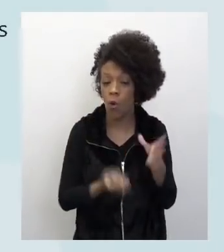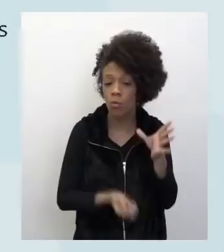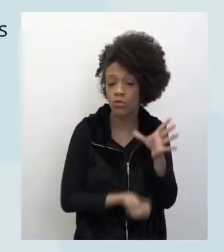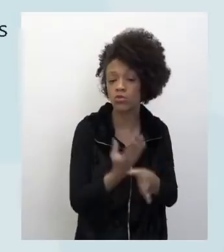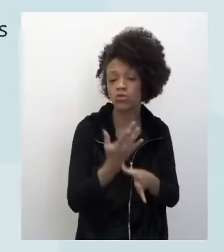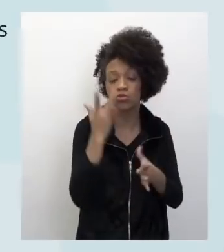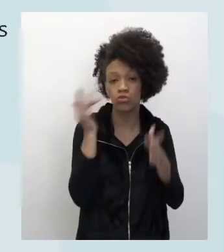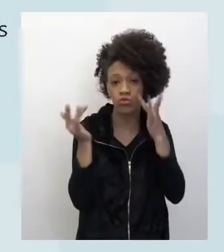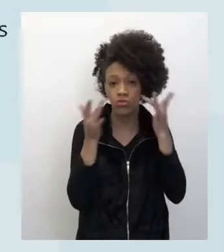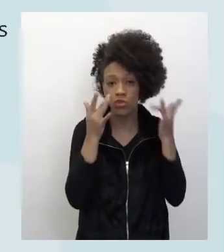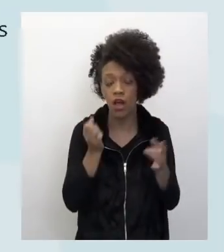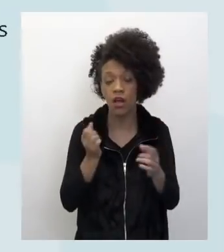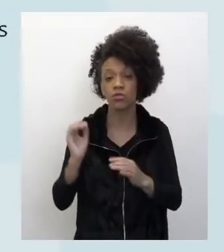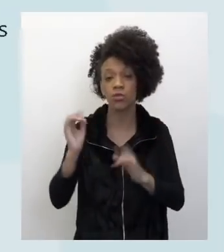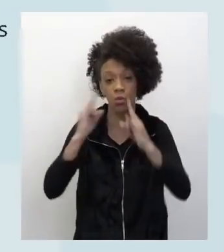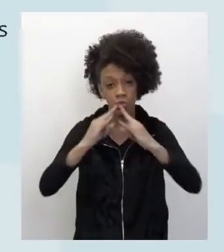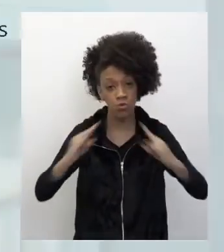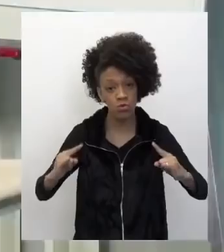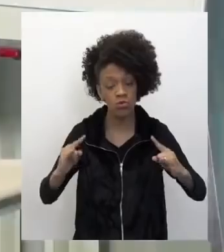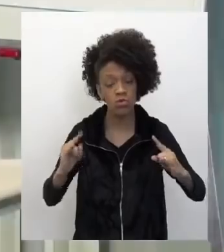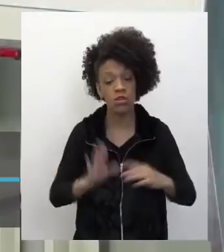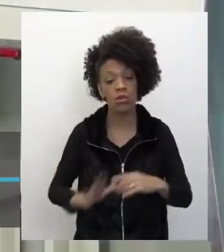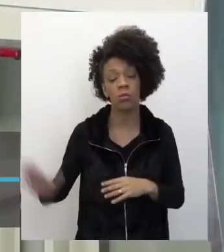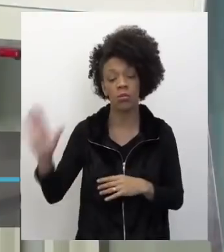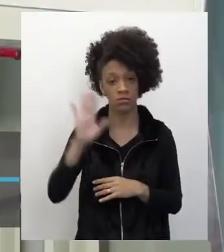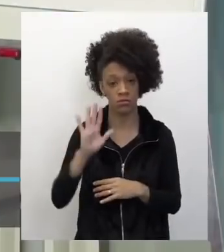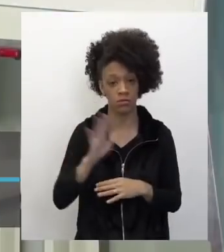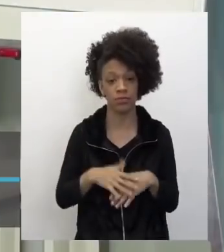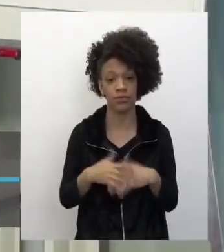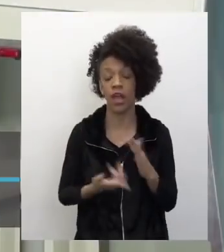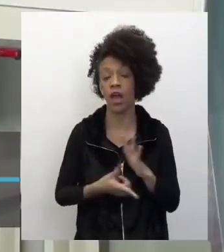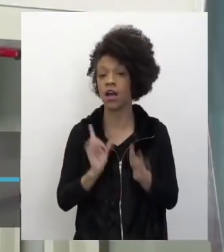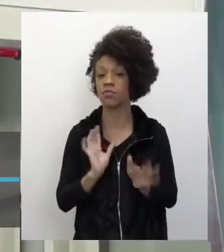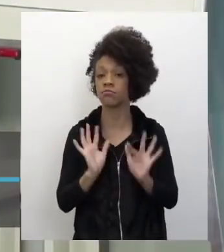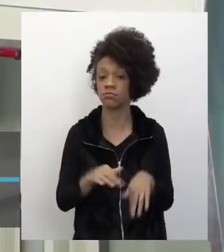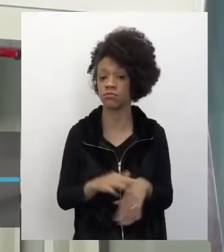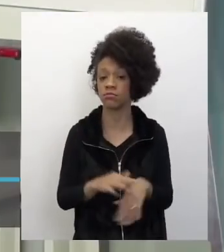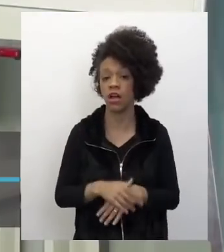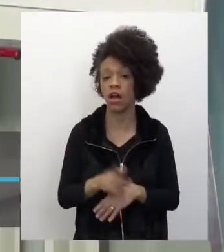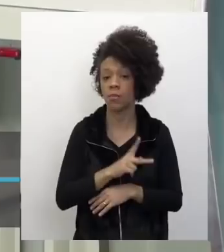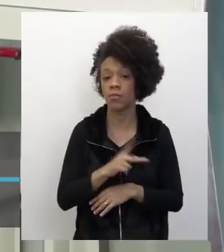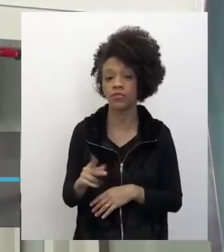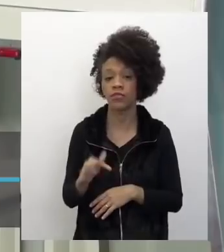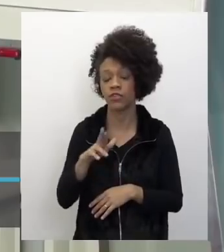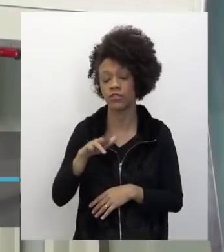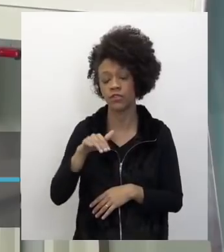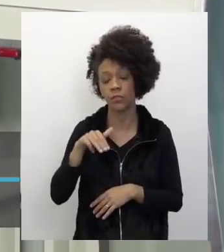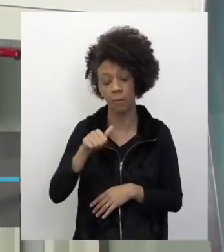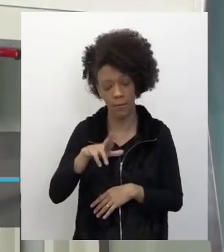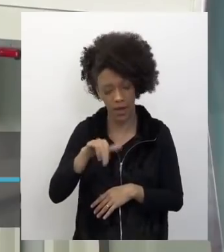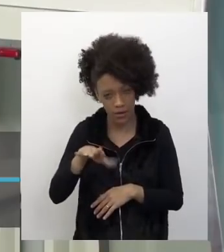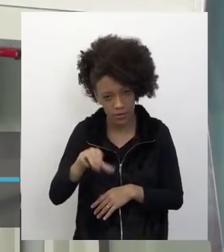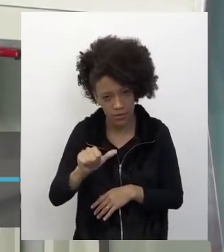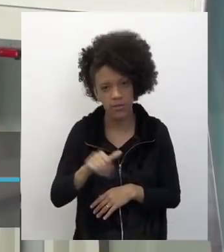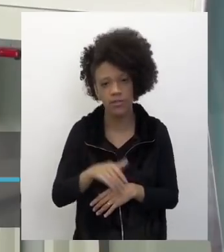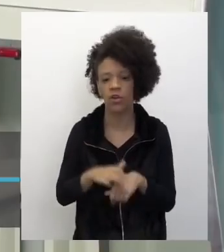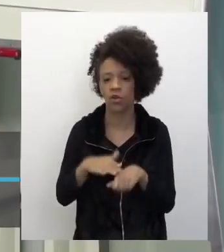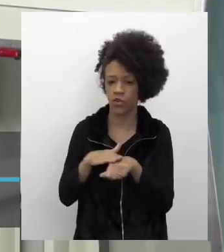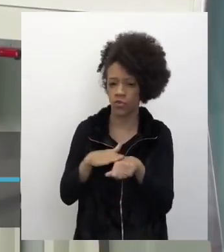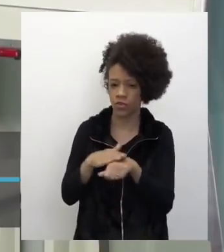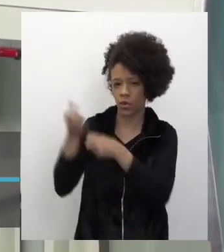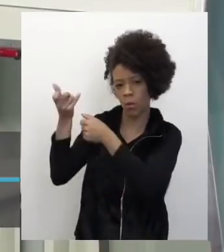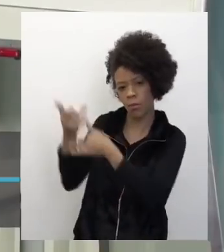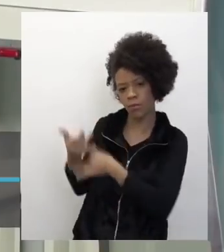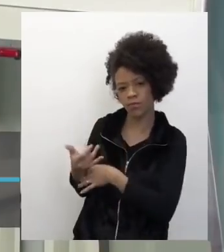no Brasil e no mundo. Então, antes da nossa aula acabar, a professora Márcia vai conversar um pouquinho com a gente, que a gente conversando